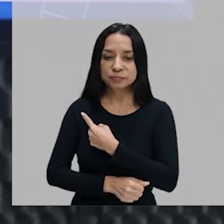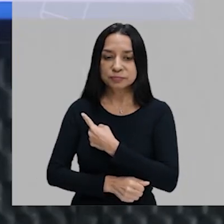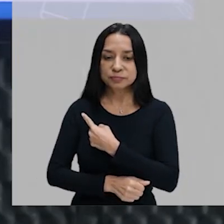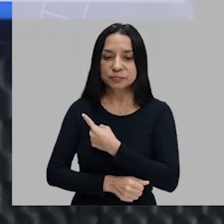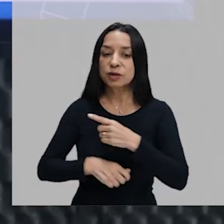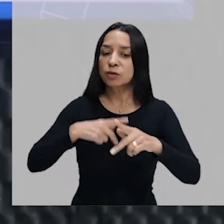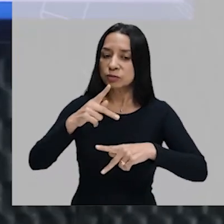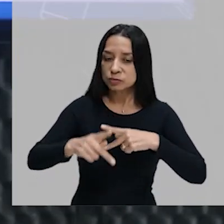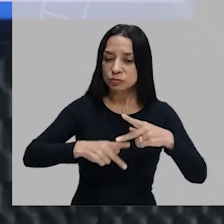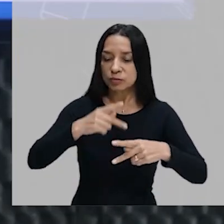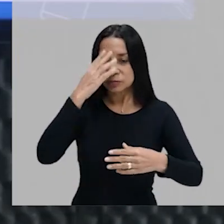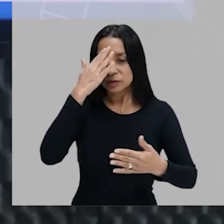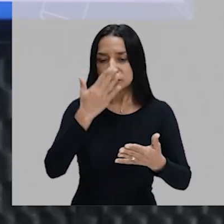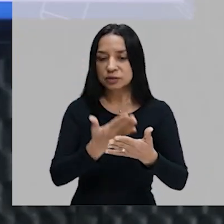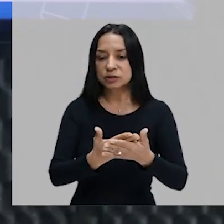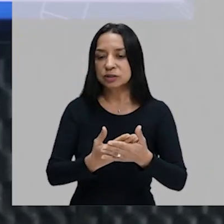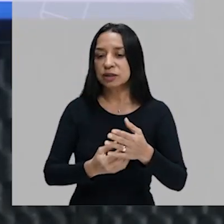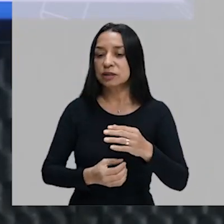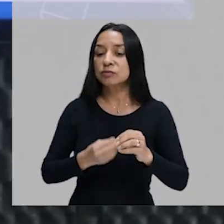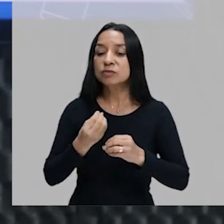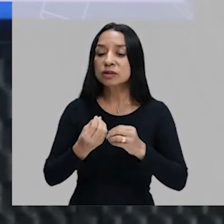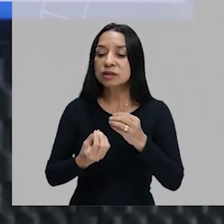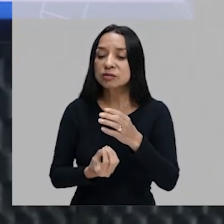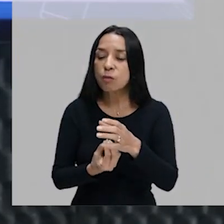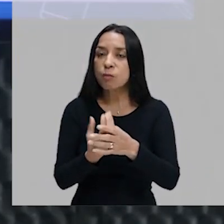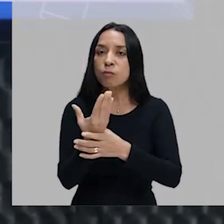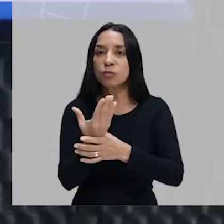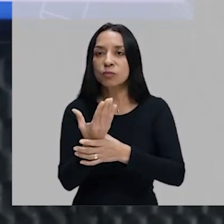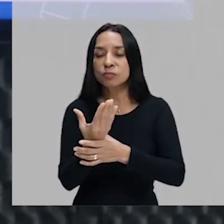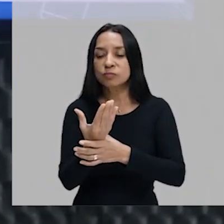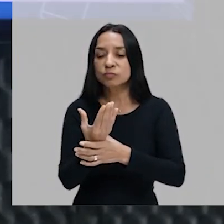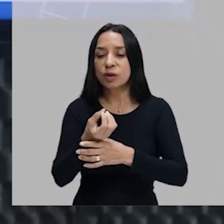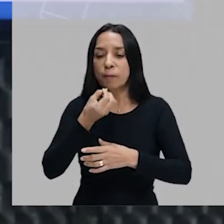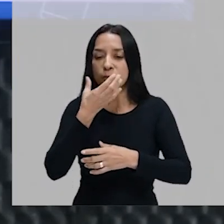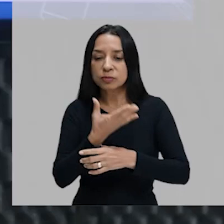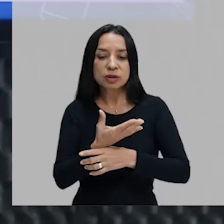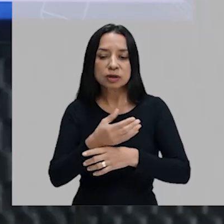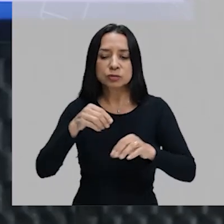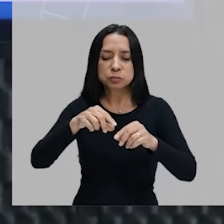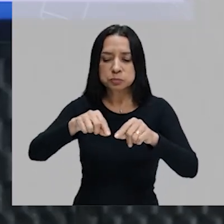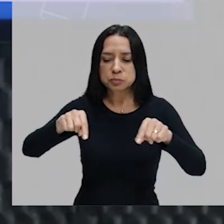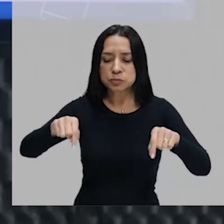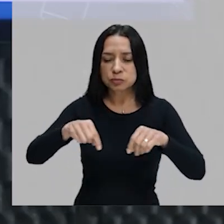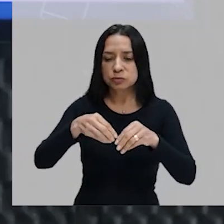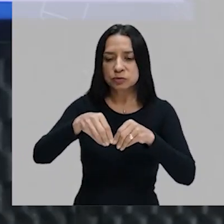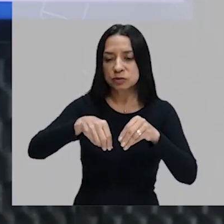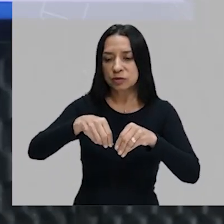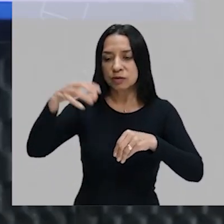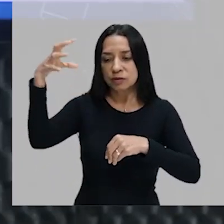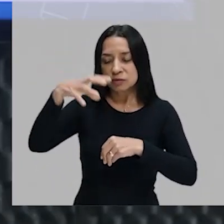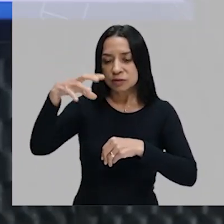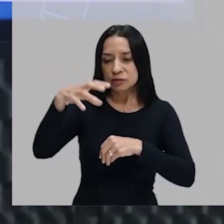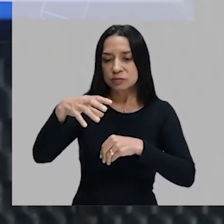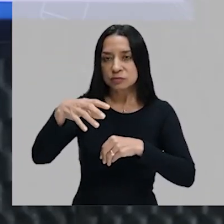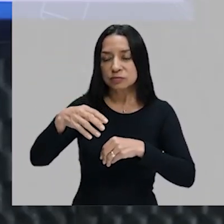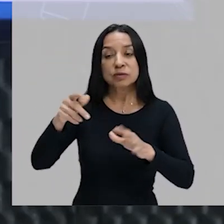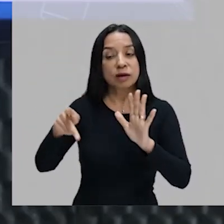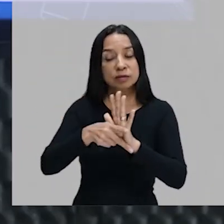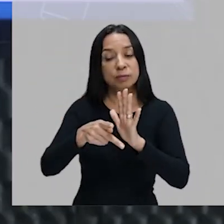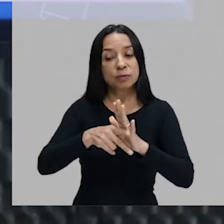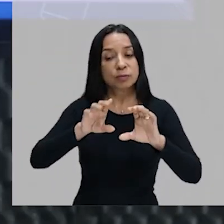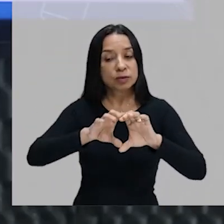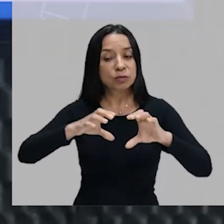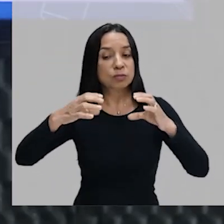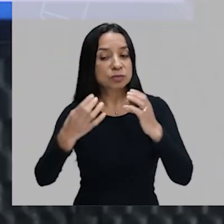esses povos acreditavam na fertilidade do solo, da chuva e do próprio bem-estar da comunidade que dependia do monarca. Daí